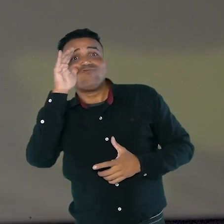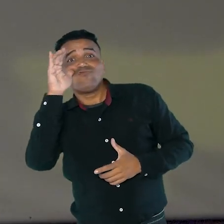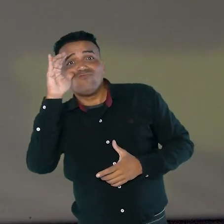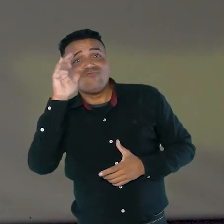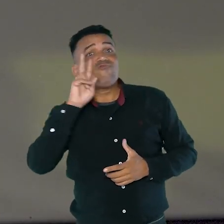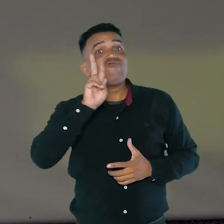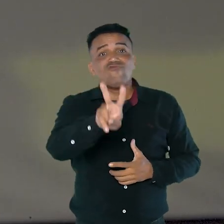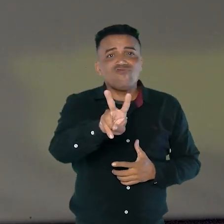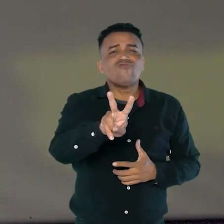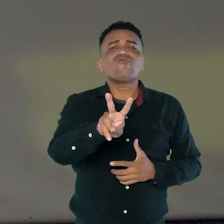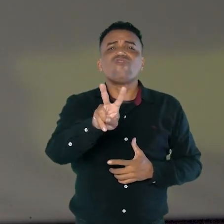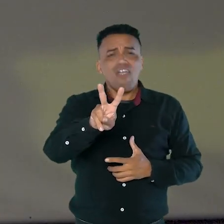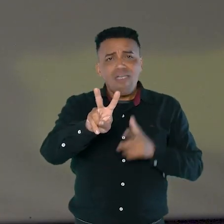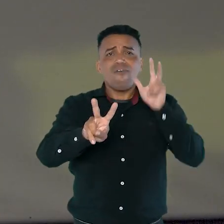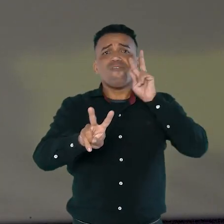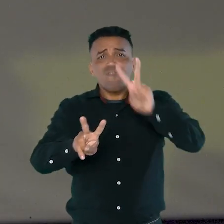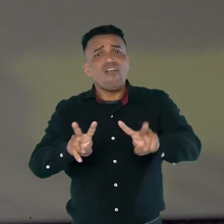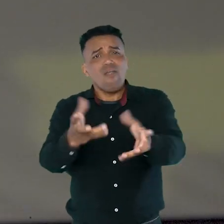quero ver,